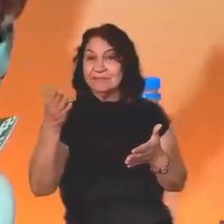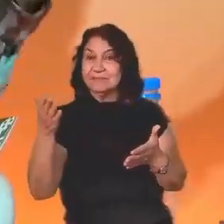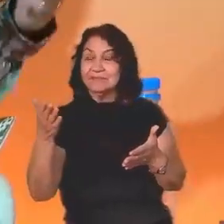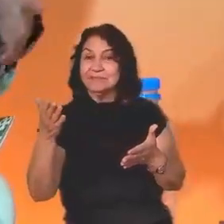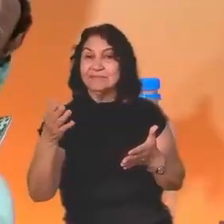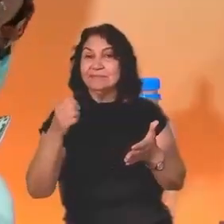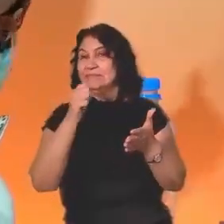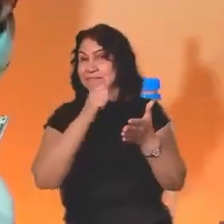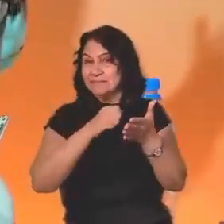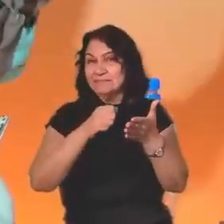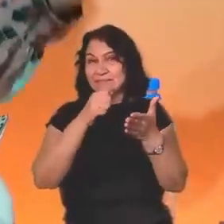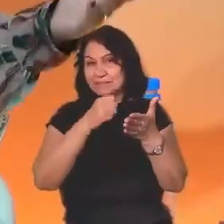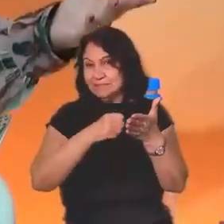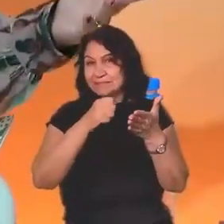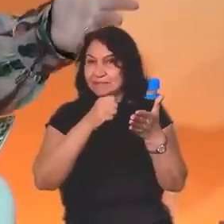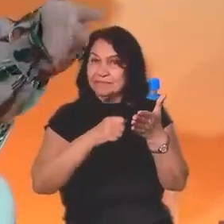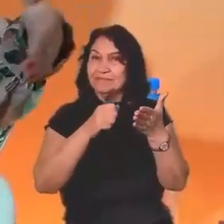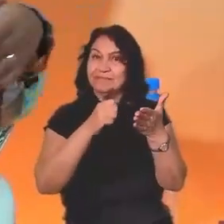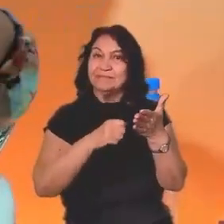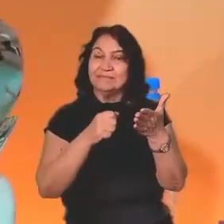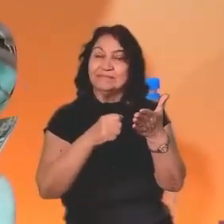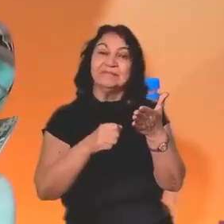veio escrevendo e